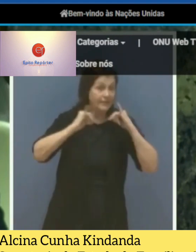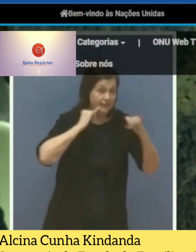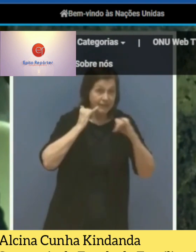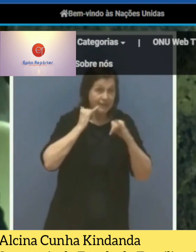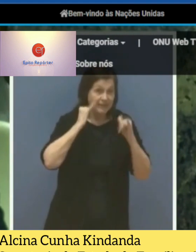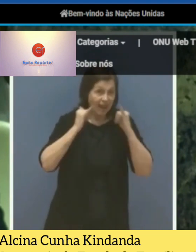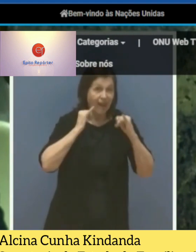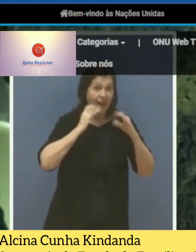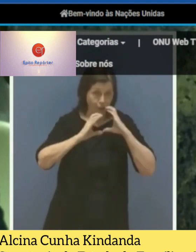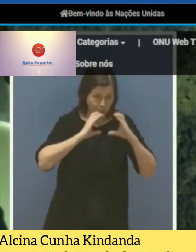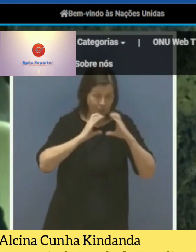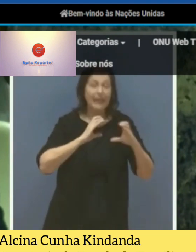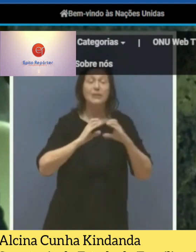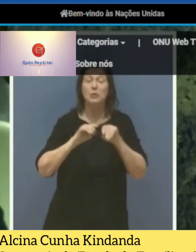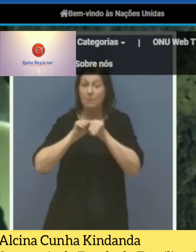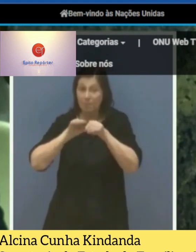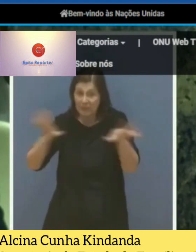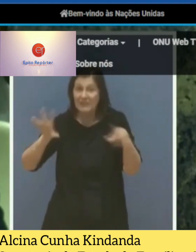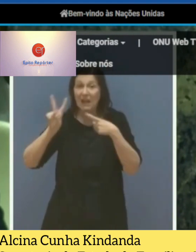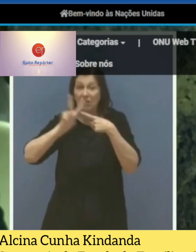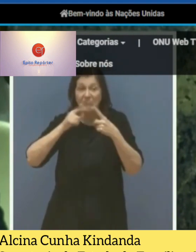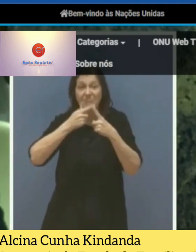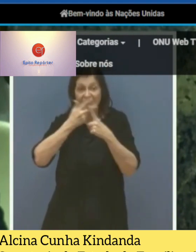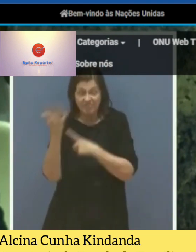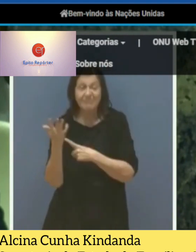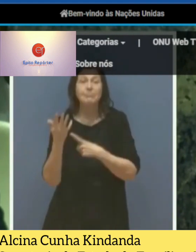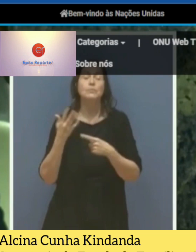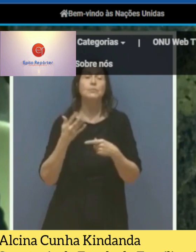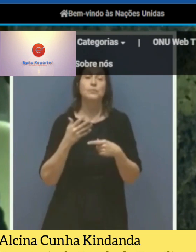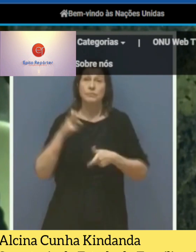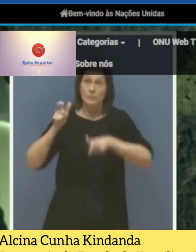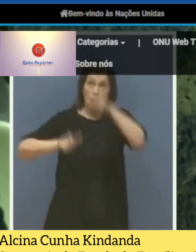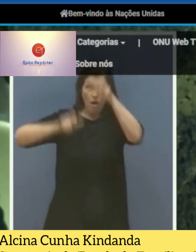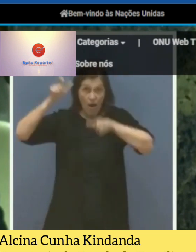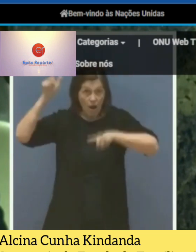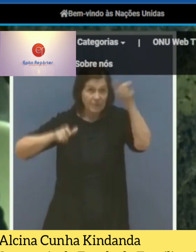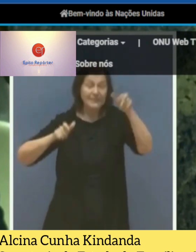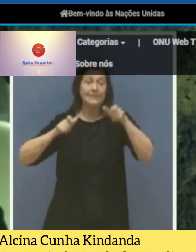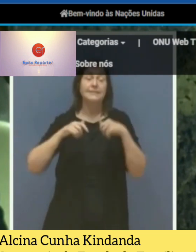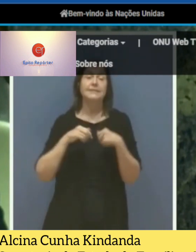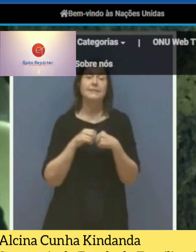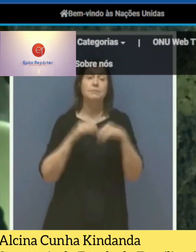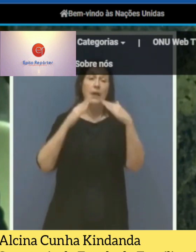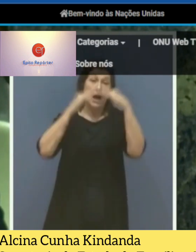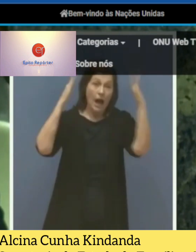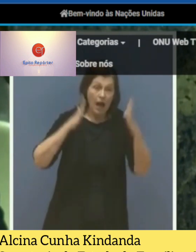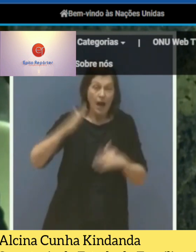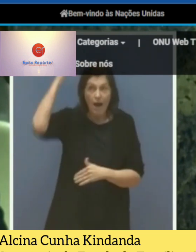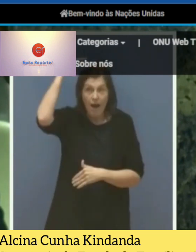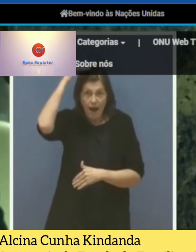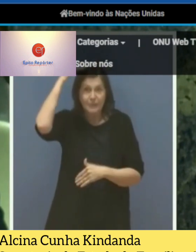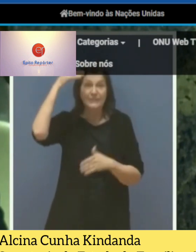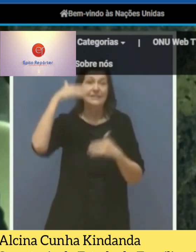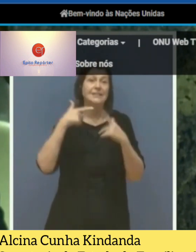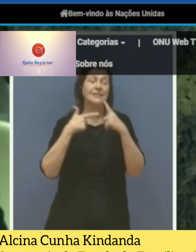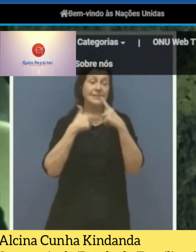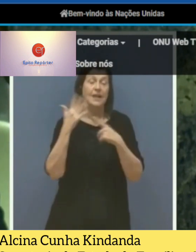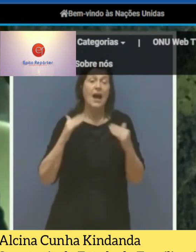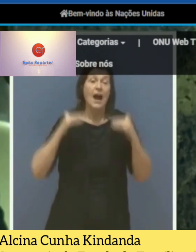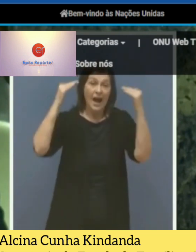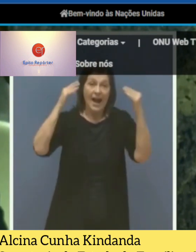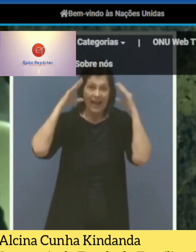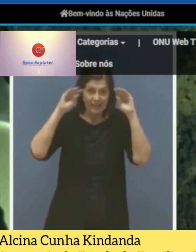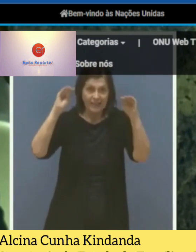social das obras públicas urbanismo e habitação do ensino superior Ciência Tecnologia e